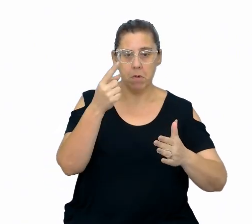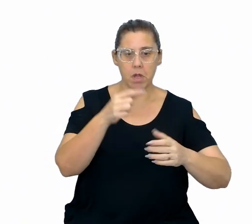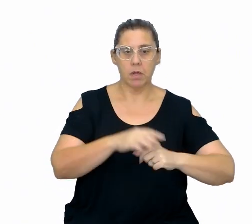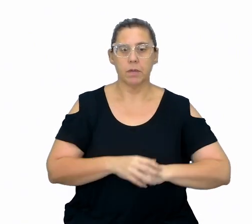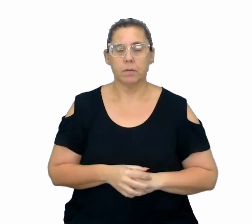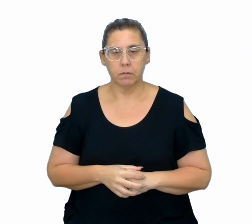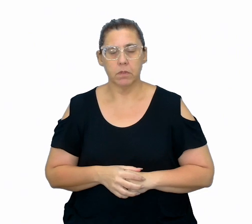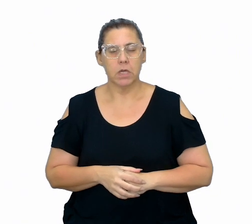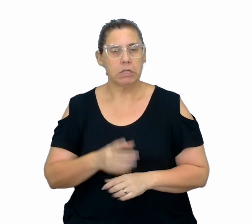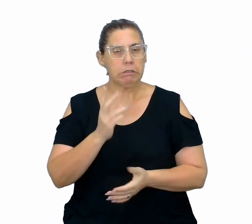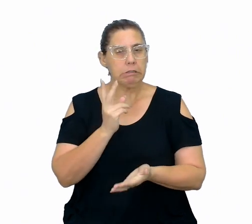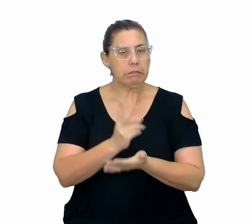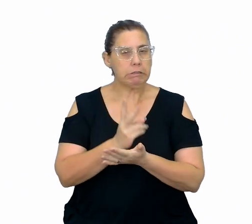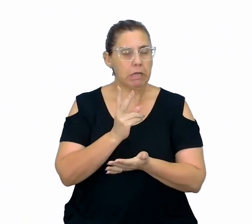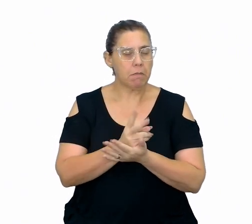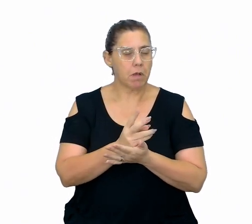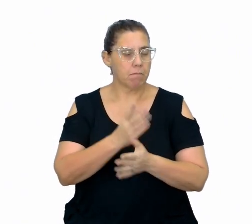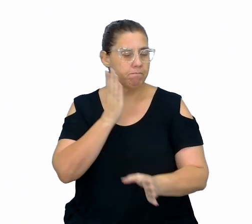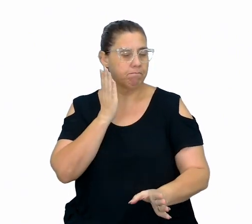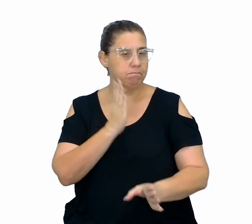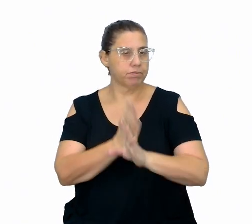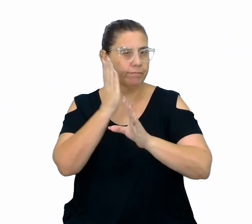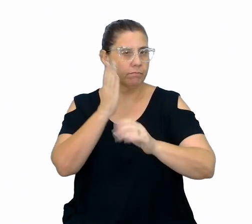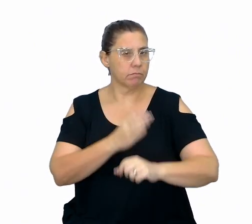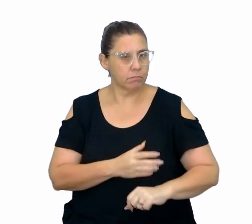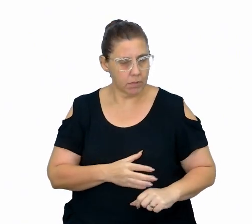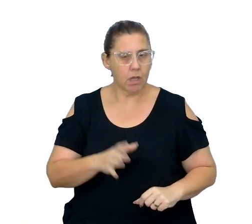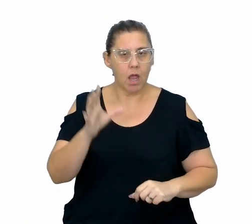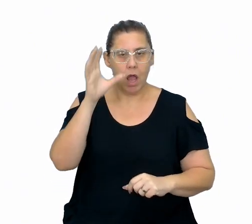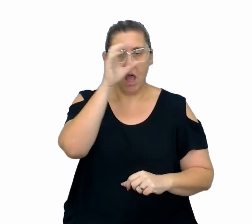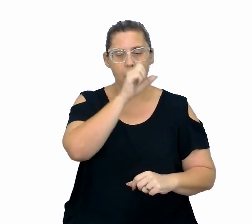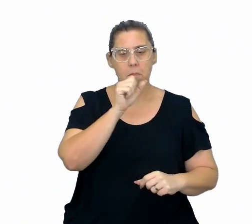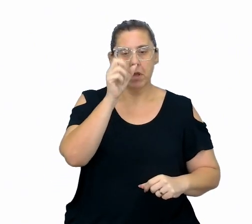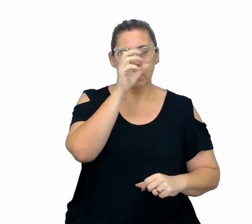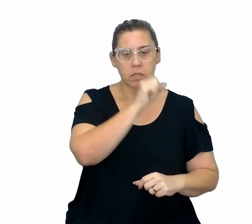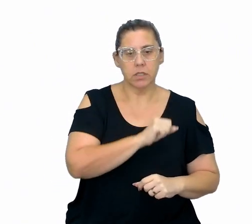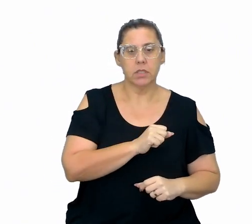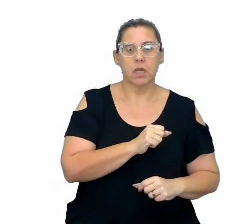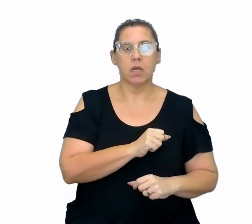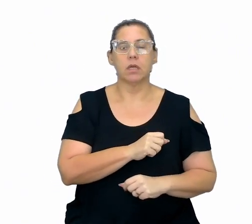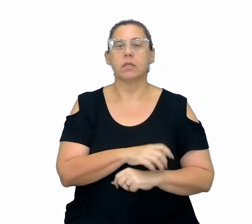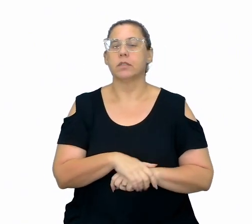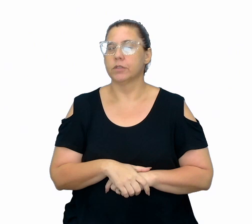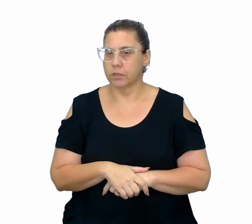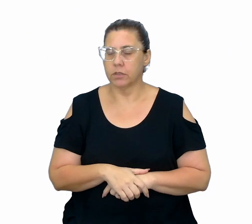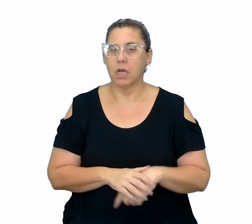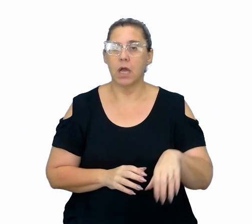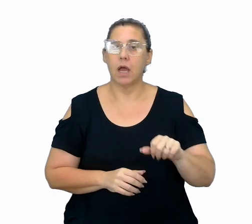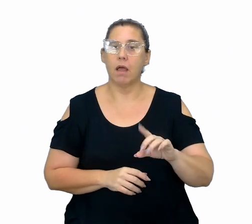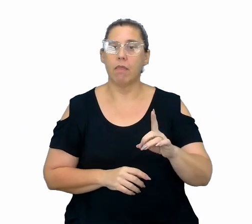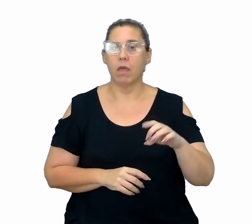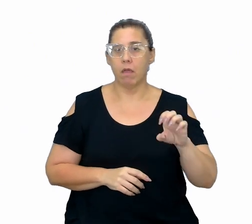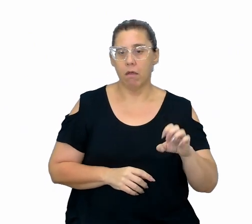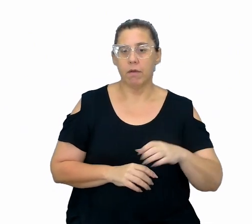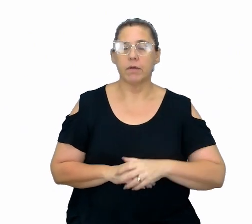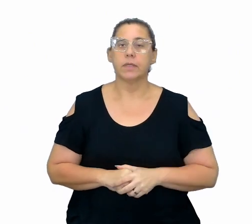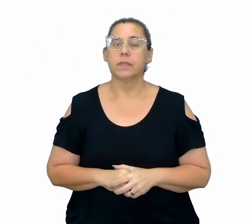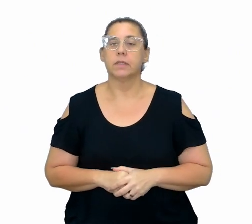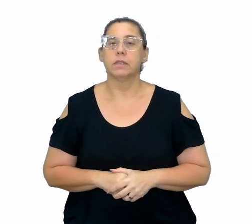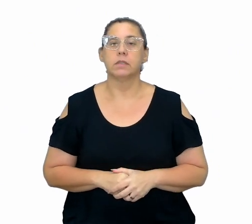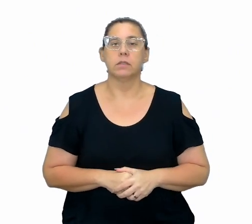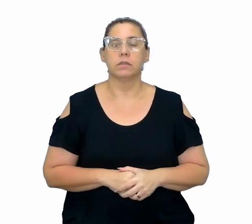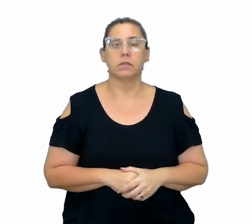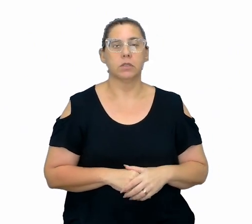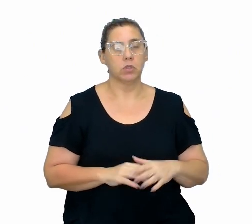estar sempre atento ao diagnóstico das aprendizagens dos estudantes, considerando os resultados da ADE, certo?